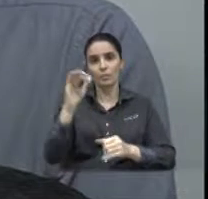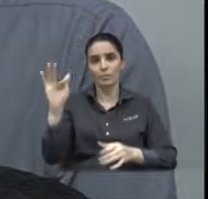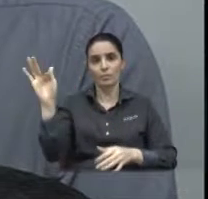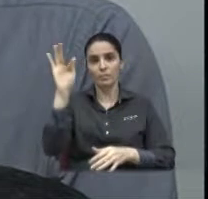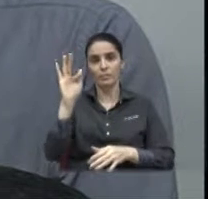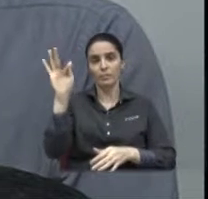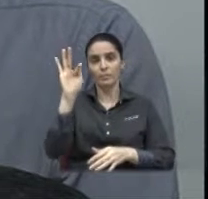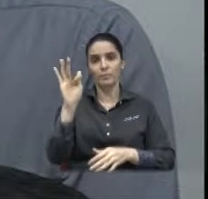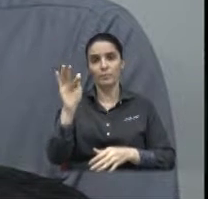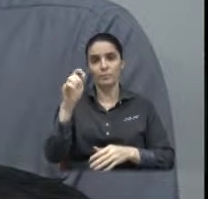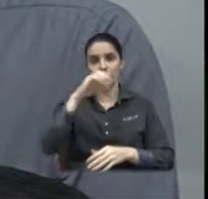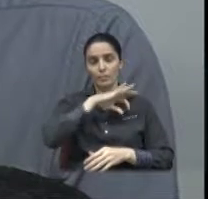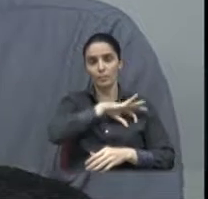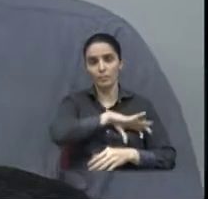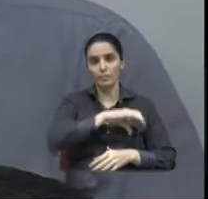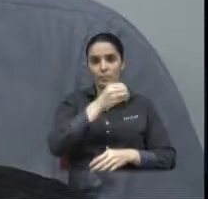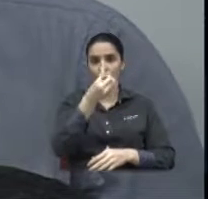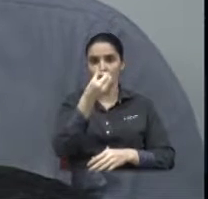660.